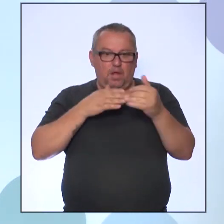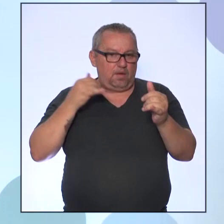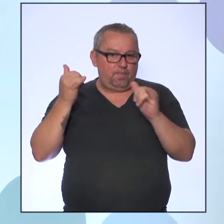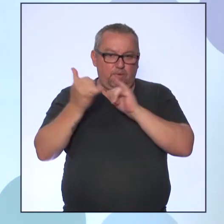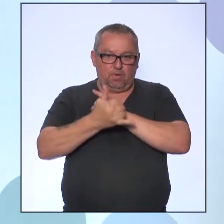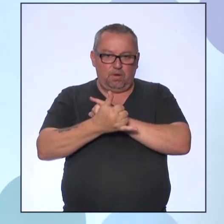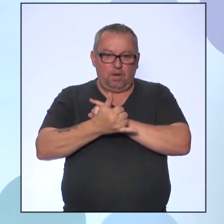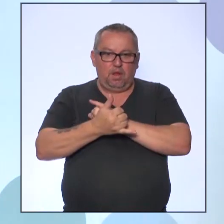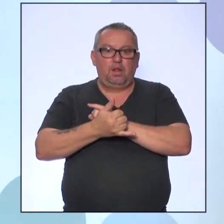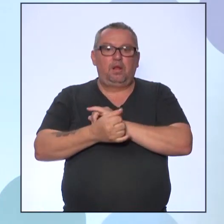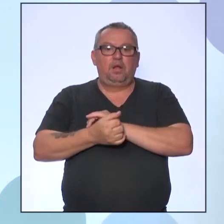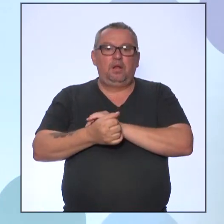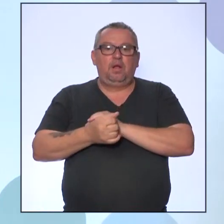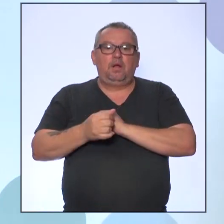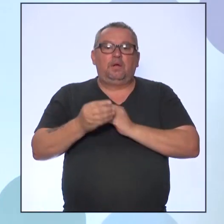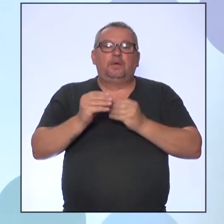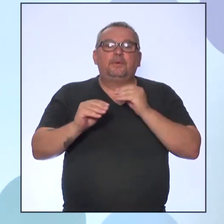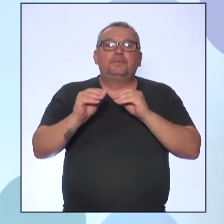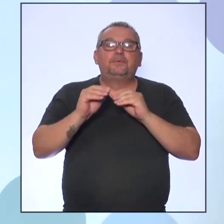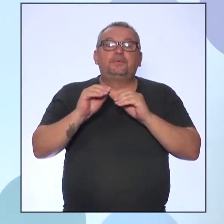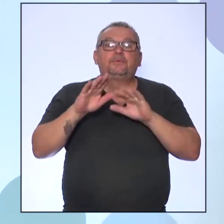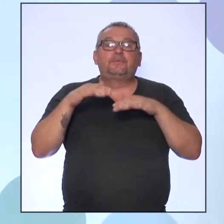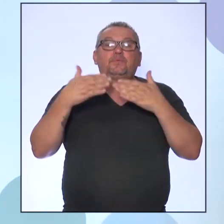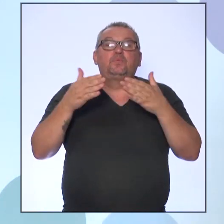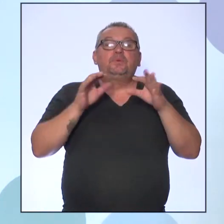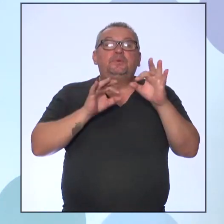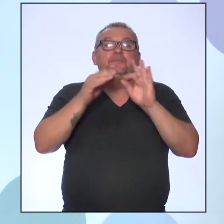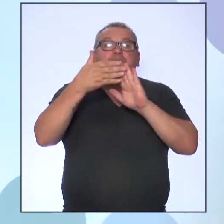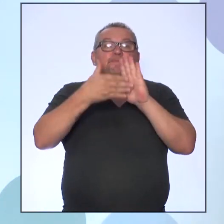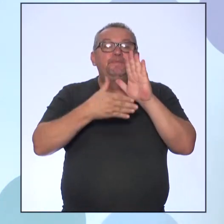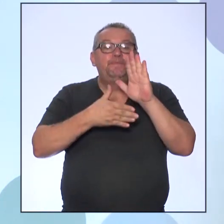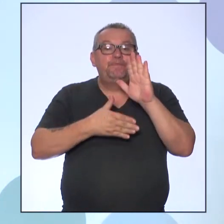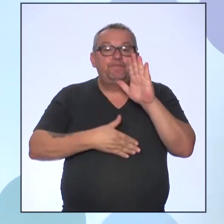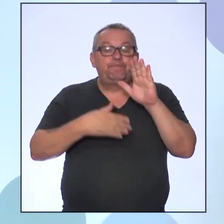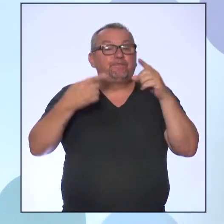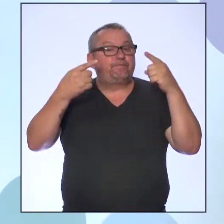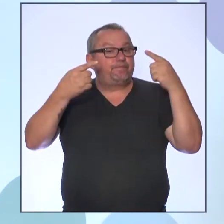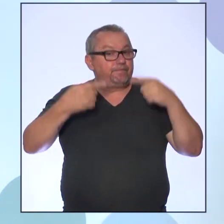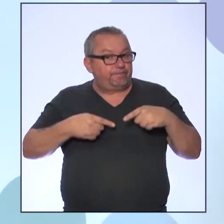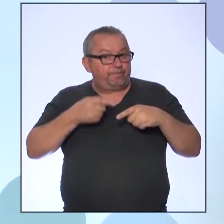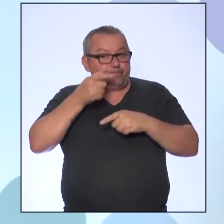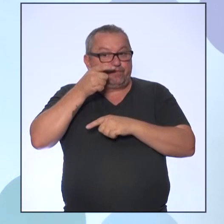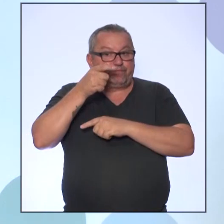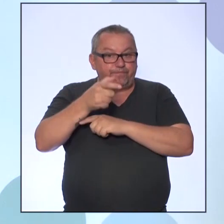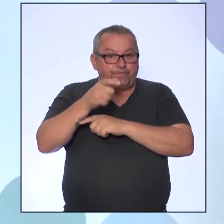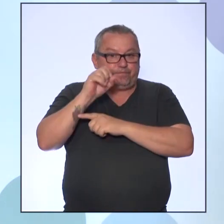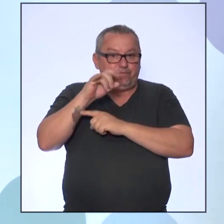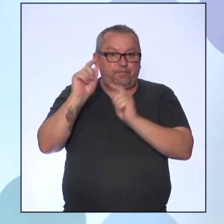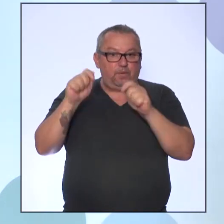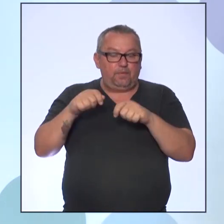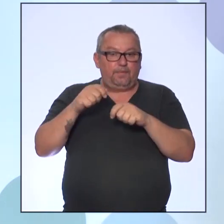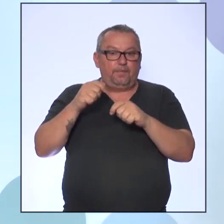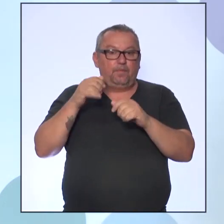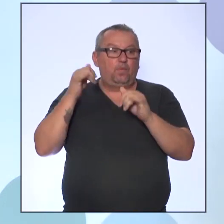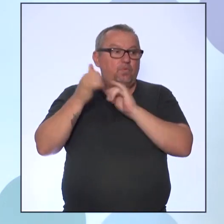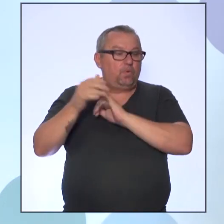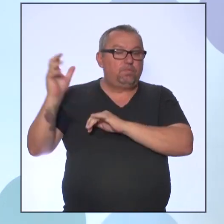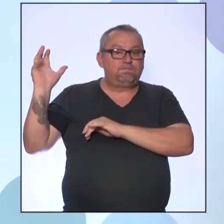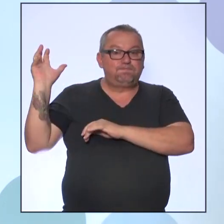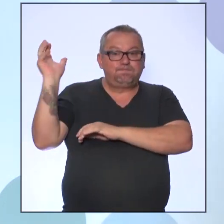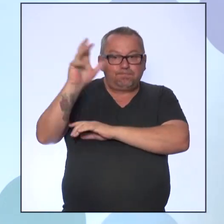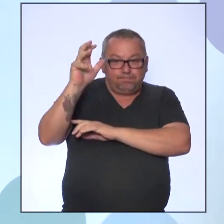né? Então, assim, qual que é a proposta para vocês hoje? Qual é o desafio? Assistir, se puder, um jogo de